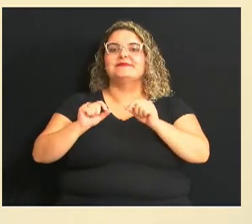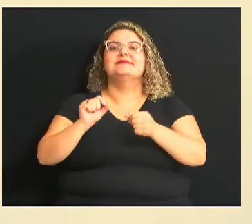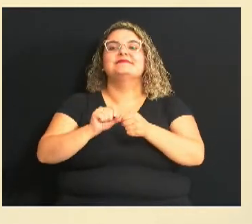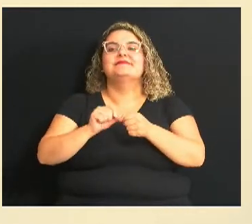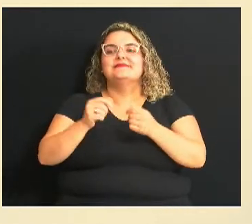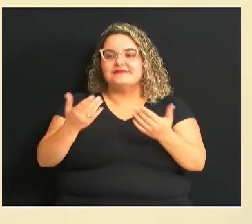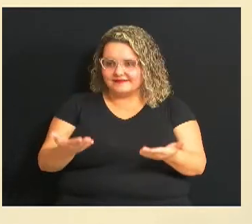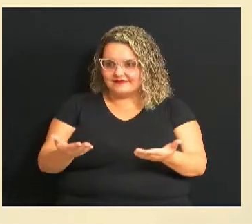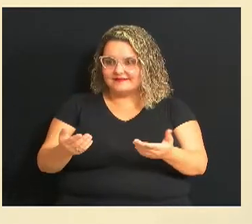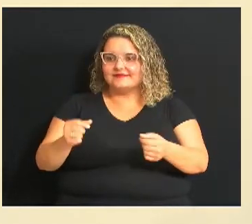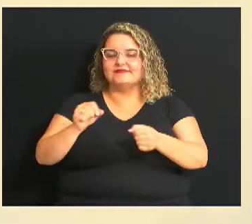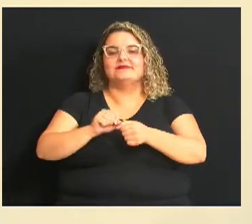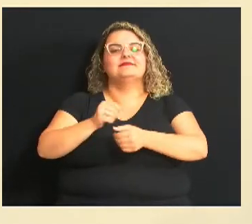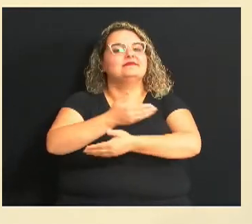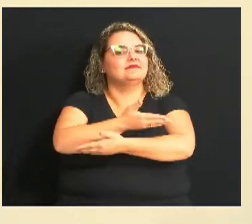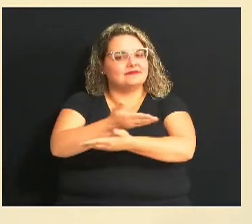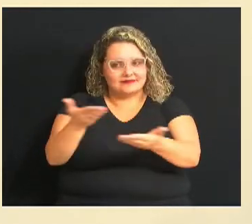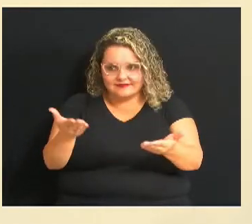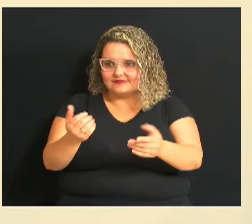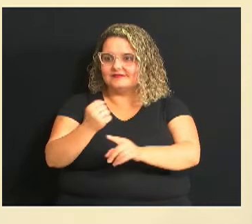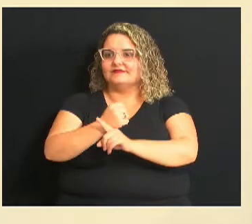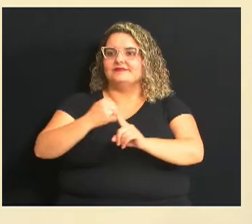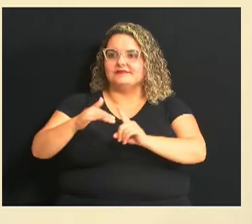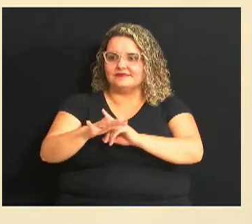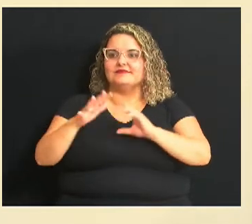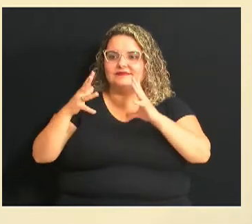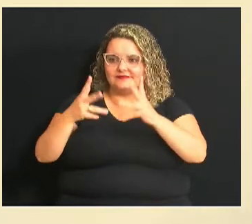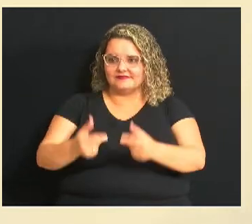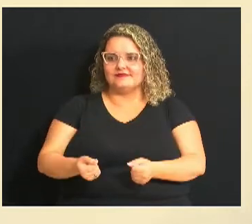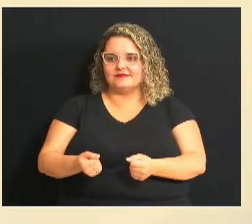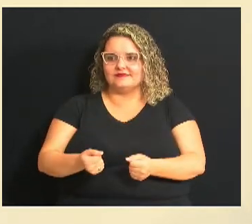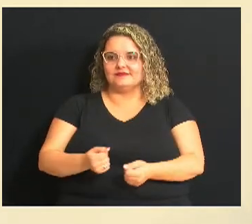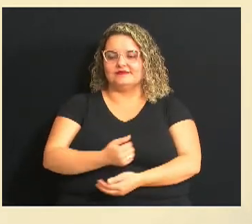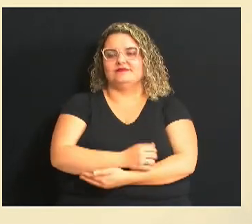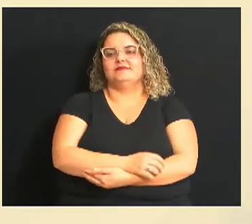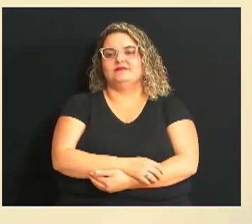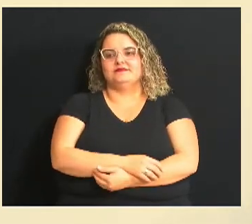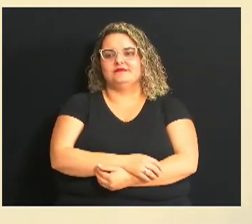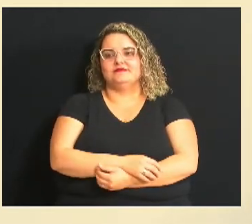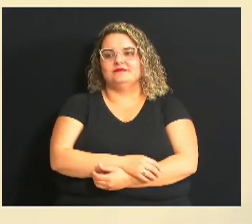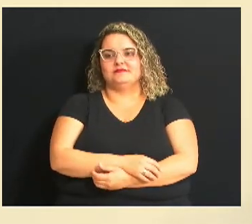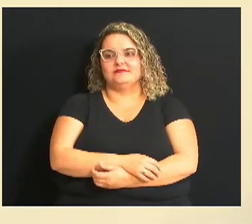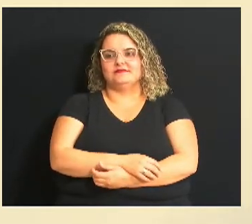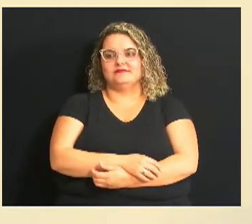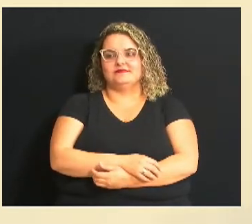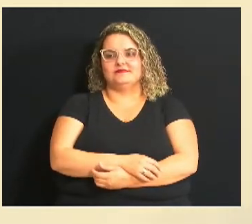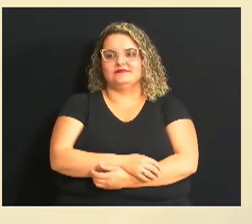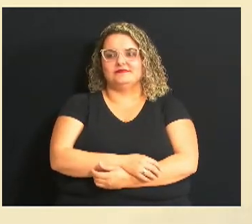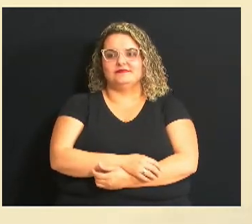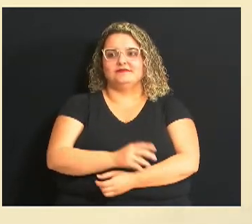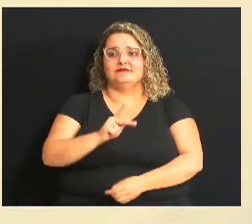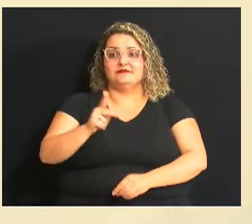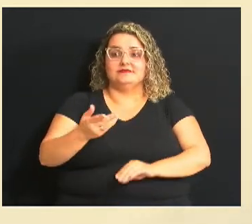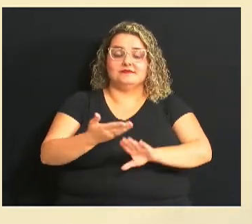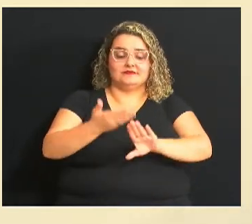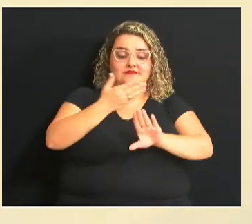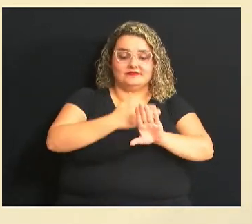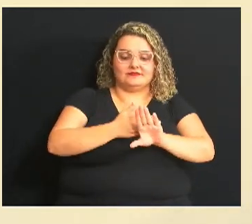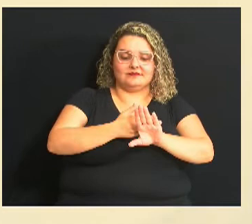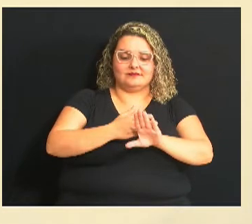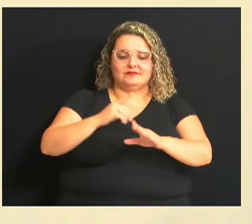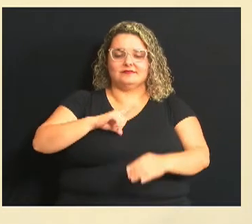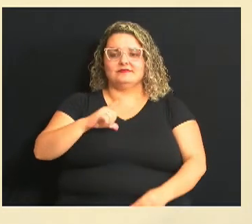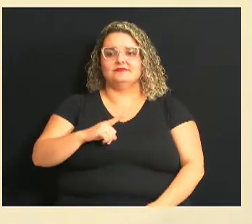para vocês, é para a sociedade, é para todos. E por trás do professor aqui, eu tenho a família que apoia, né, e